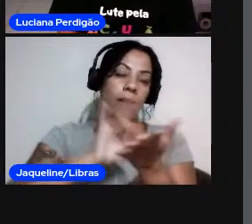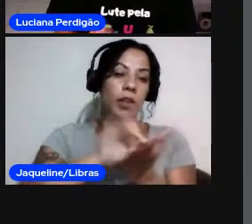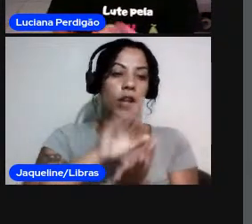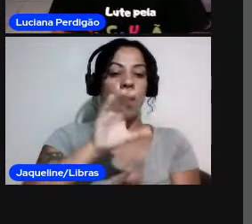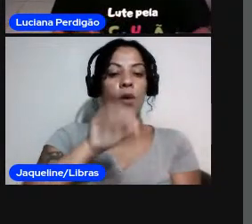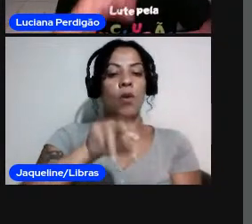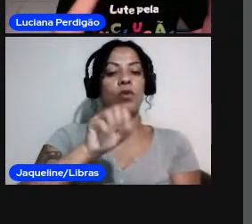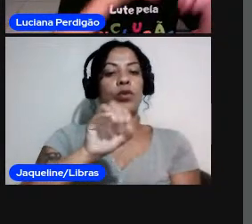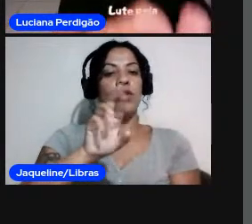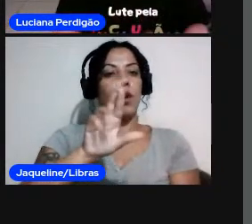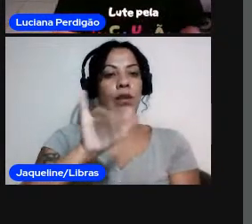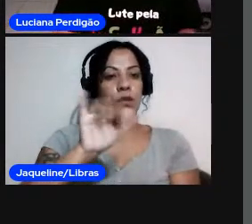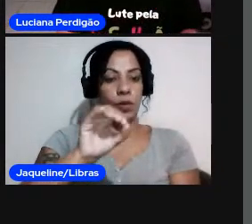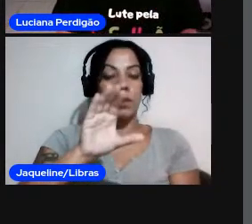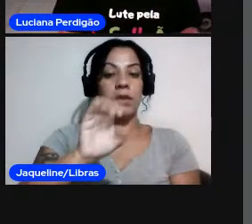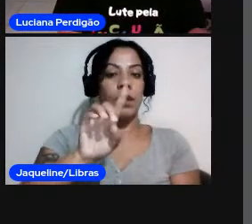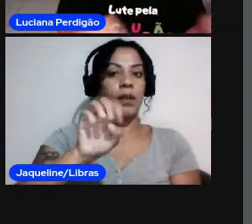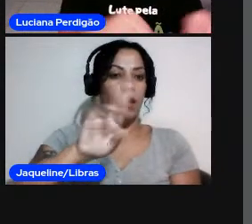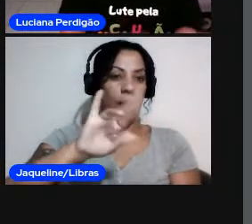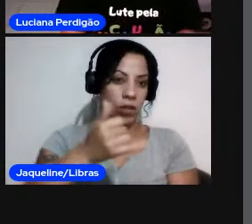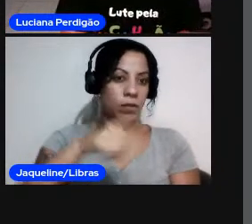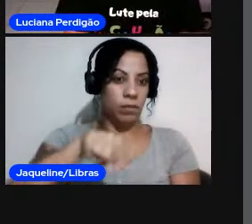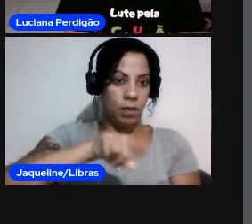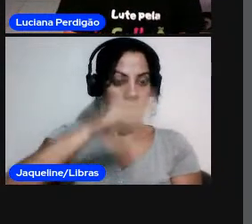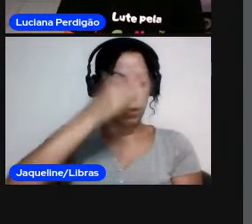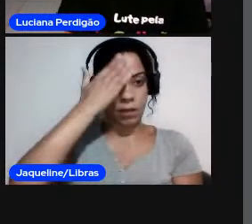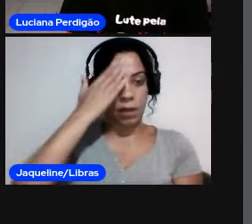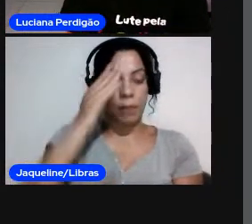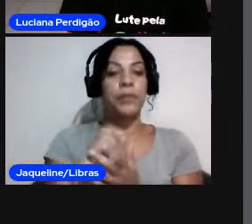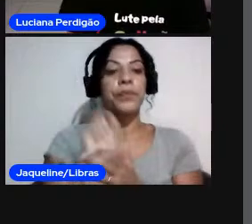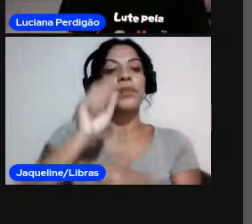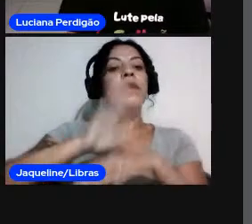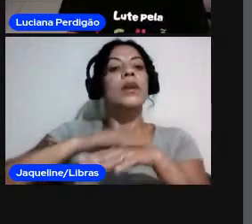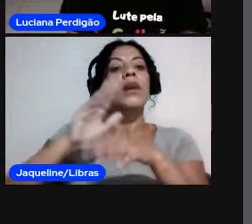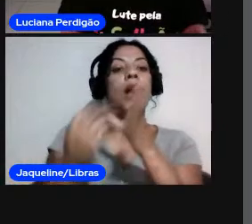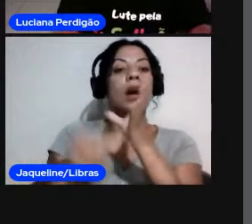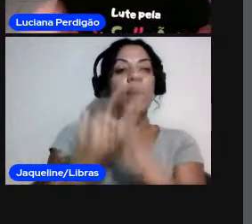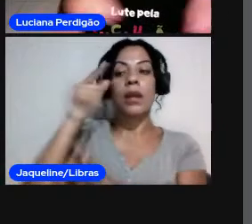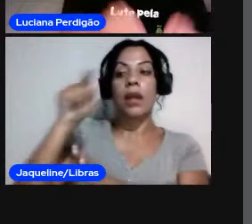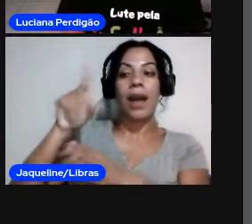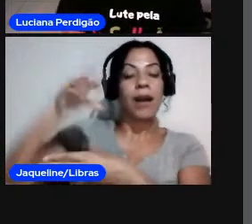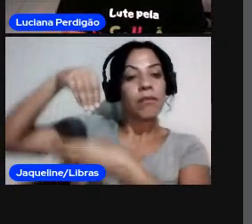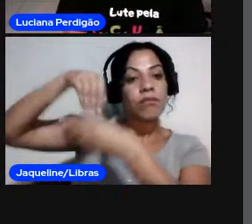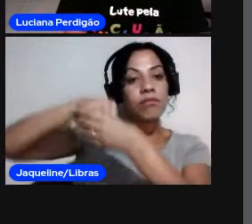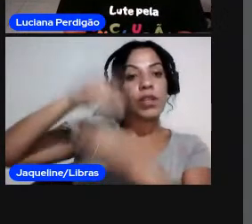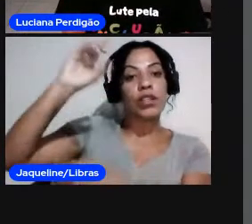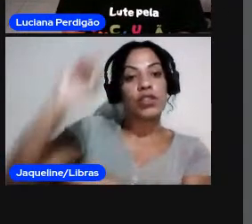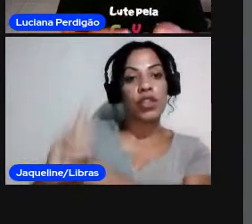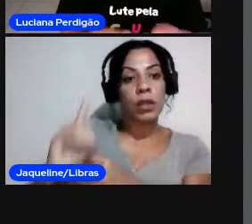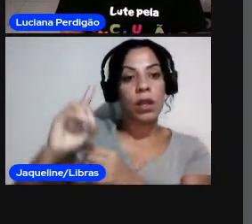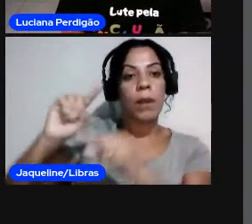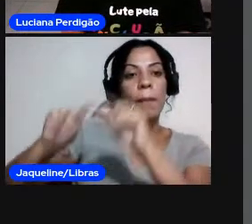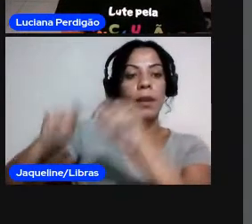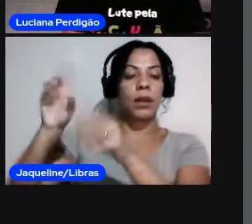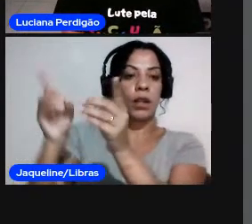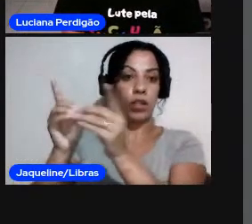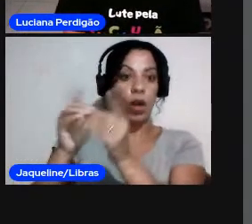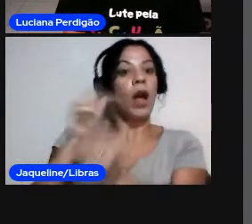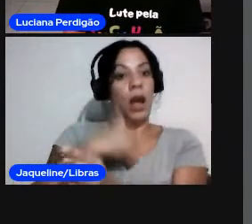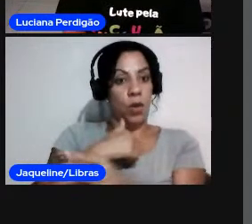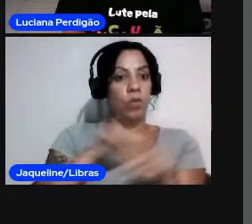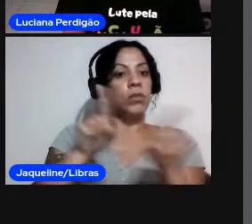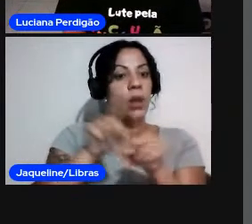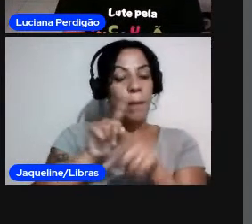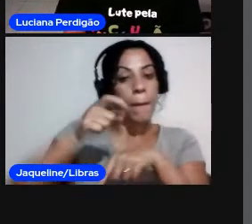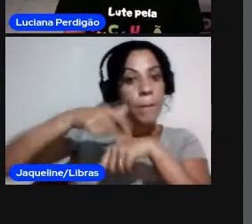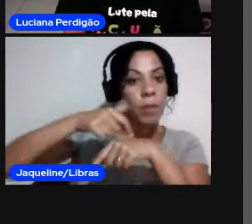eles são elaborados internamente pela nossa diretoria de material didático, onde eu estava inserida naquele